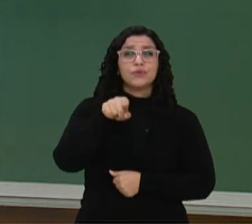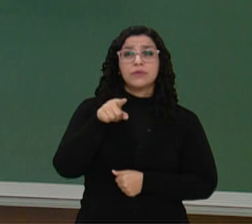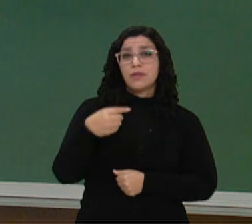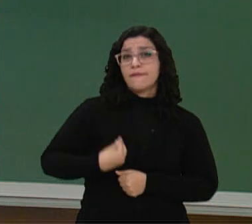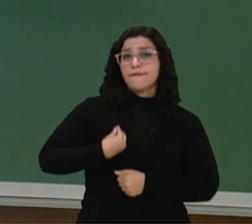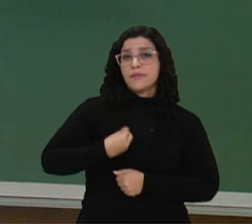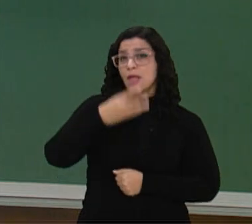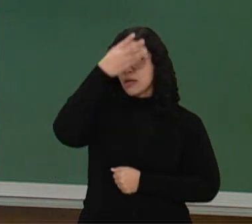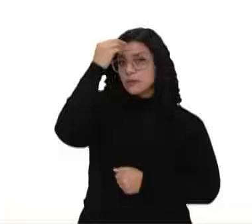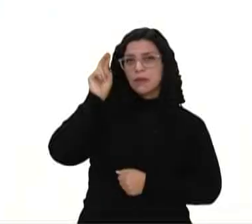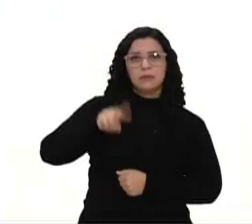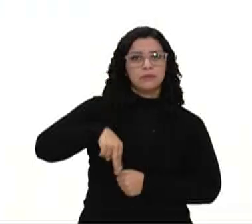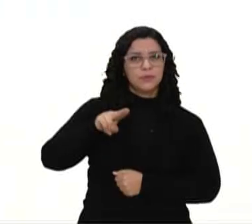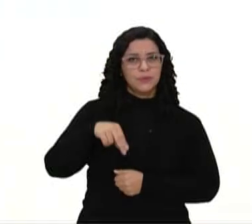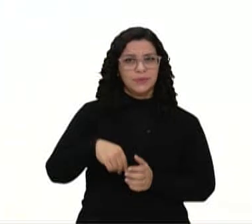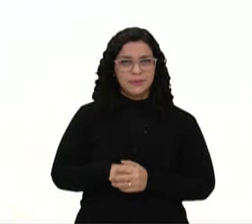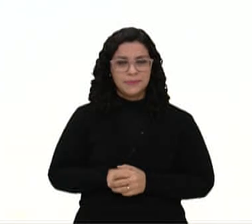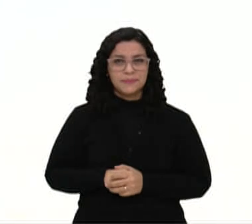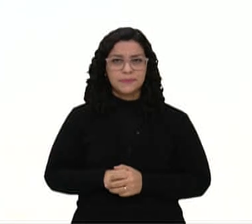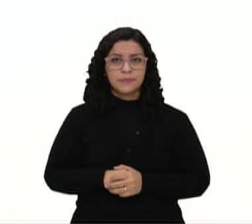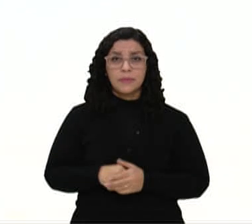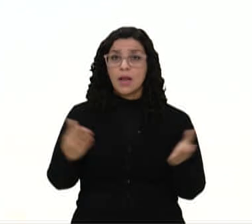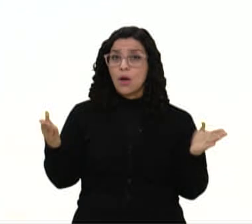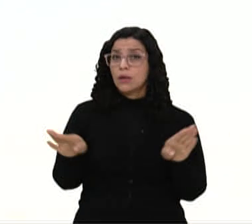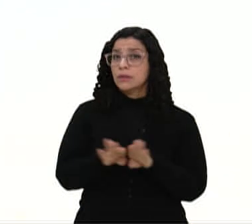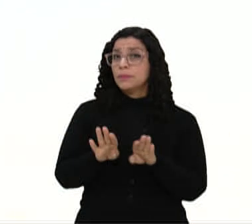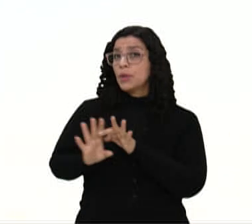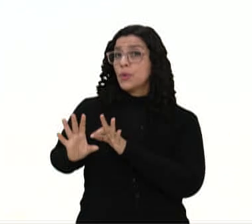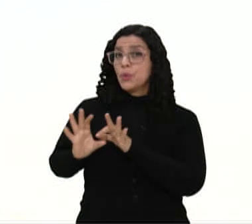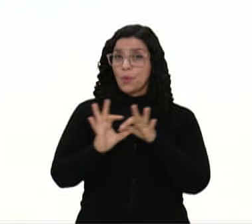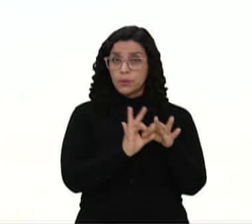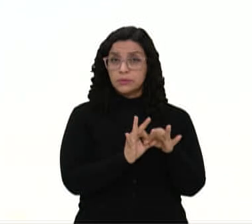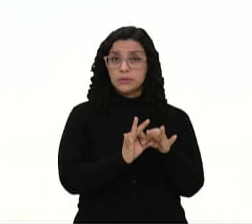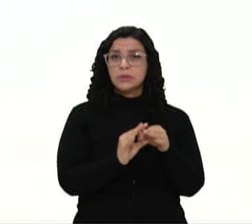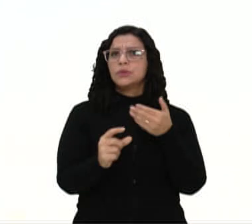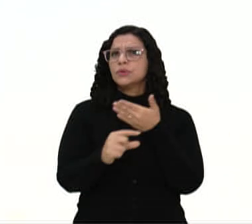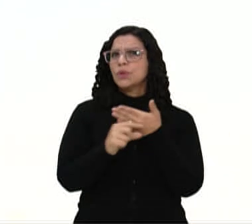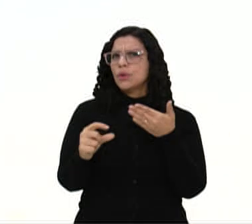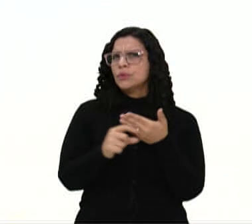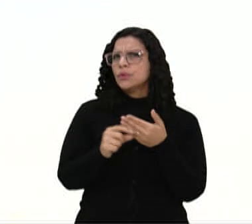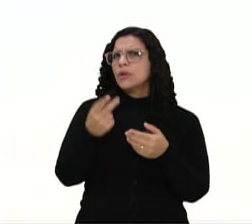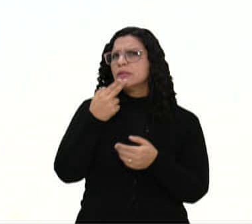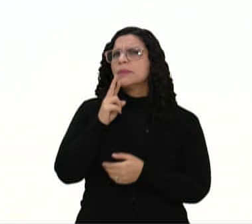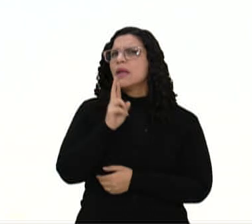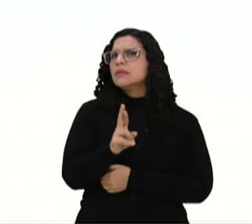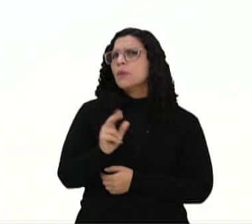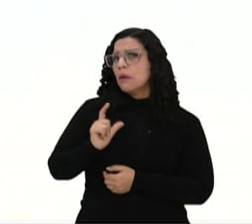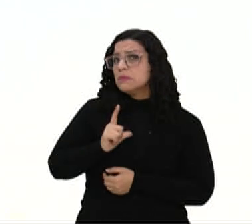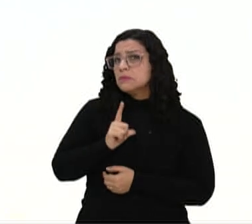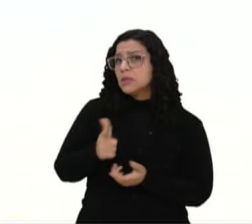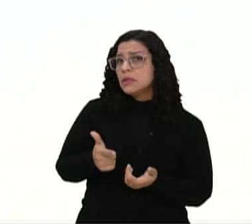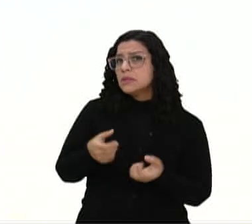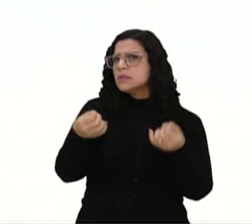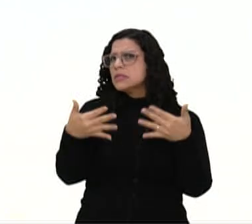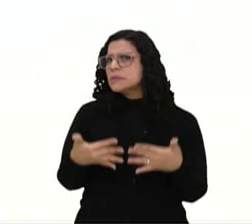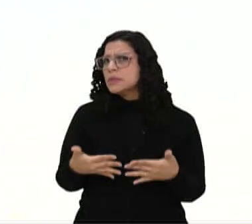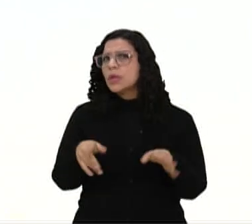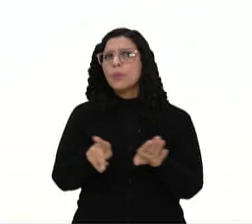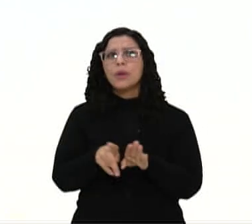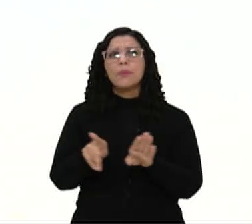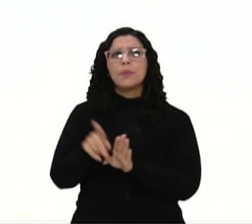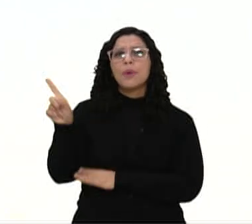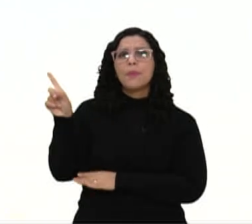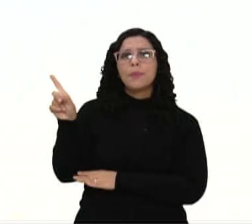inesquecível da tua vida. Com base no contexto, a autora espera respostas? Justifique o emprego